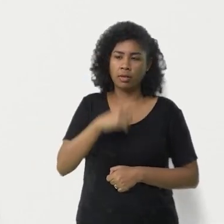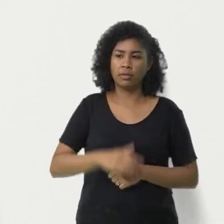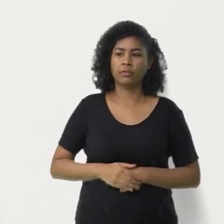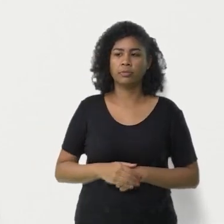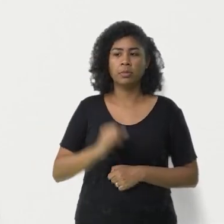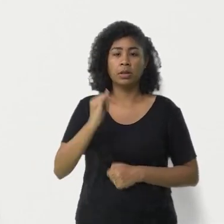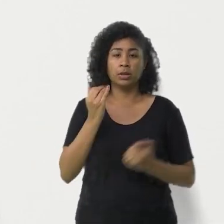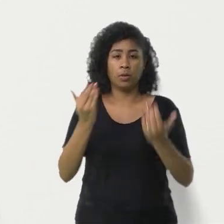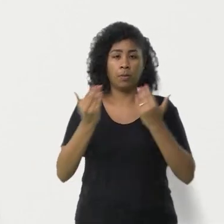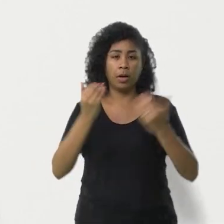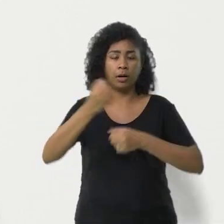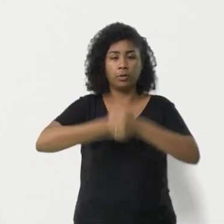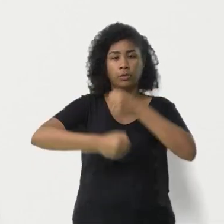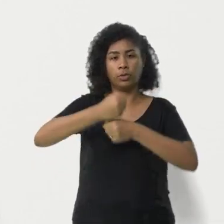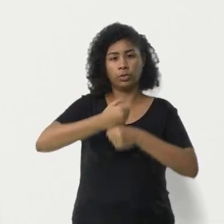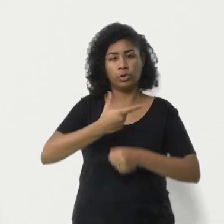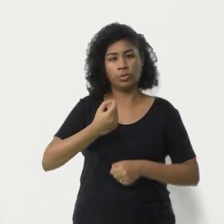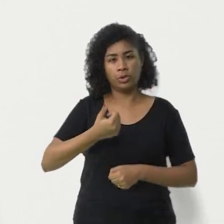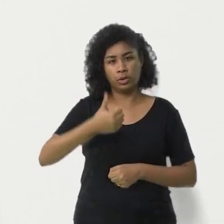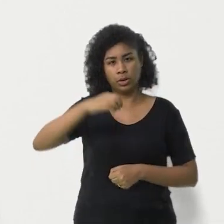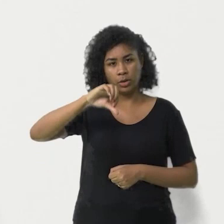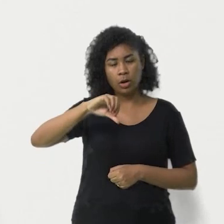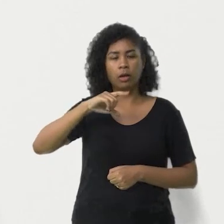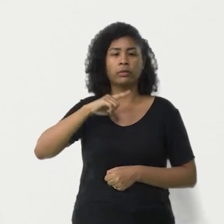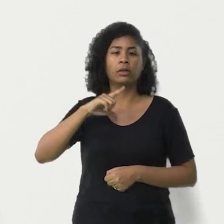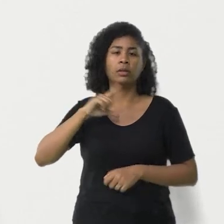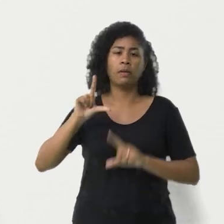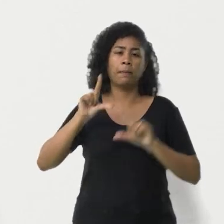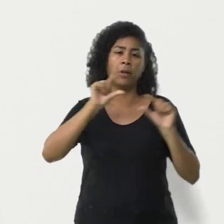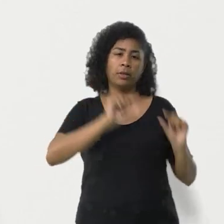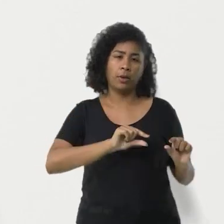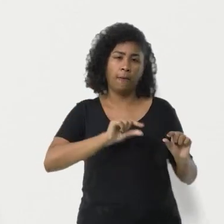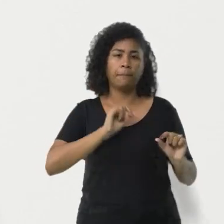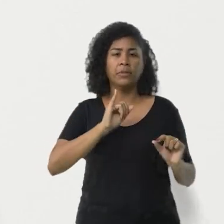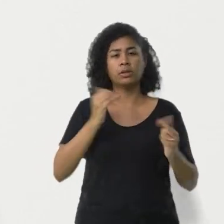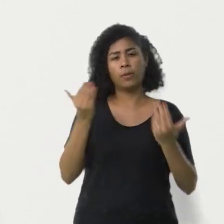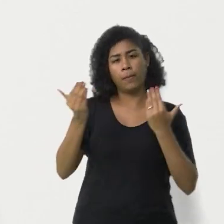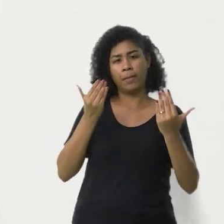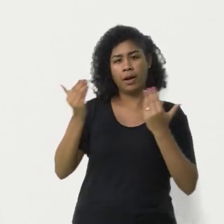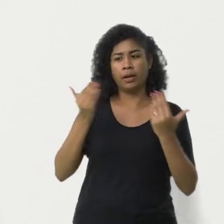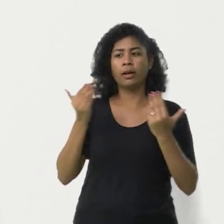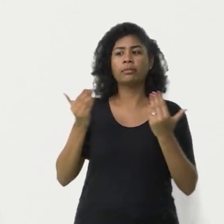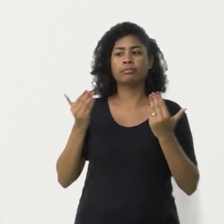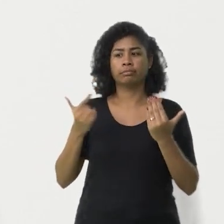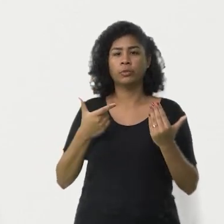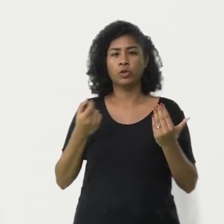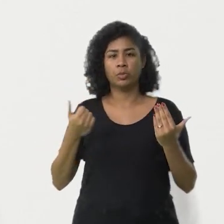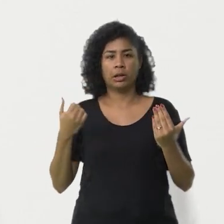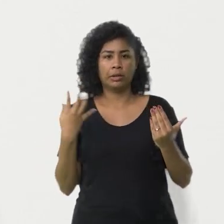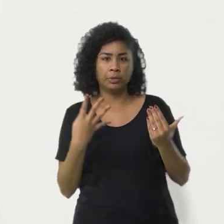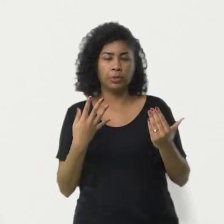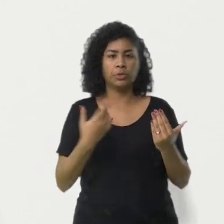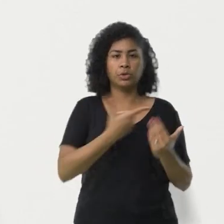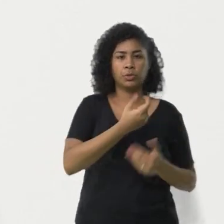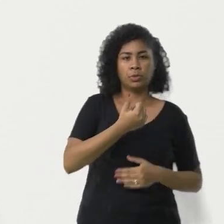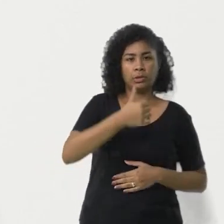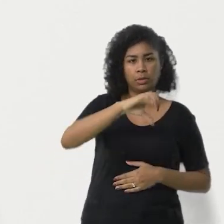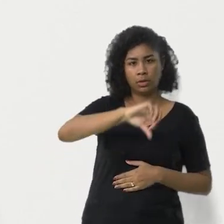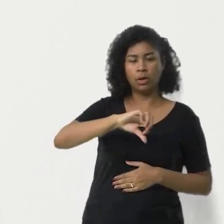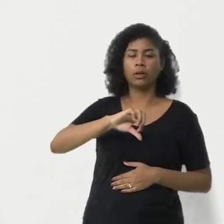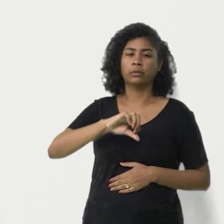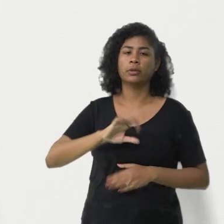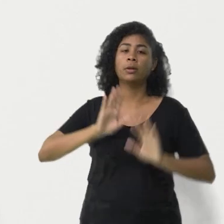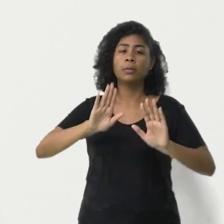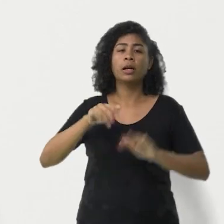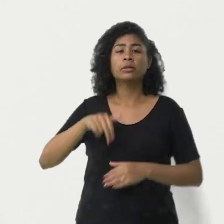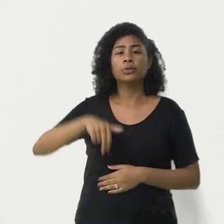no ano de 2019, teve uma baixa, se a gente for comparar de 2014. Agora aqui no